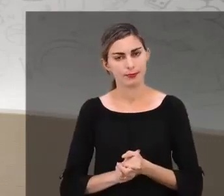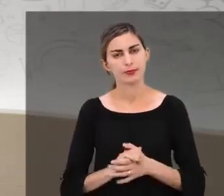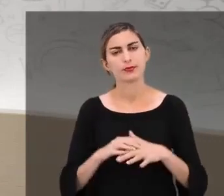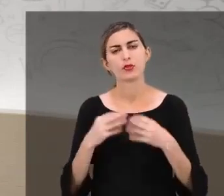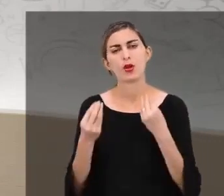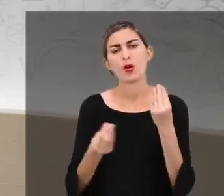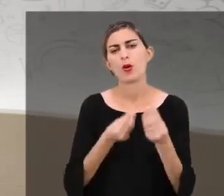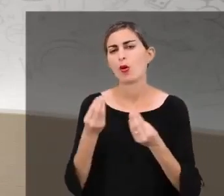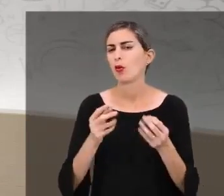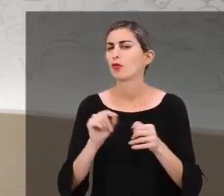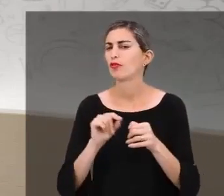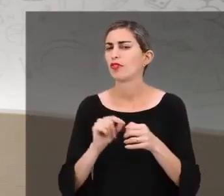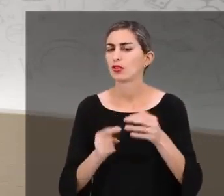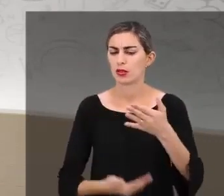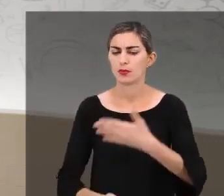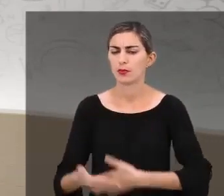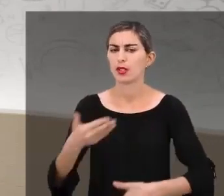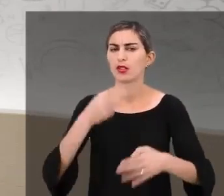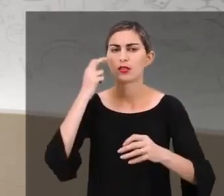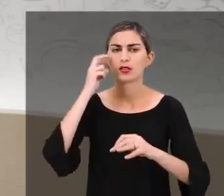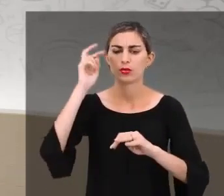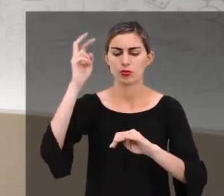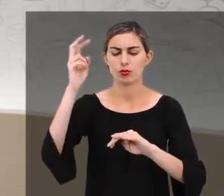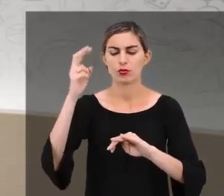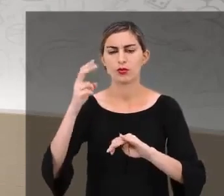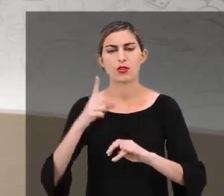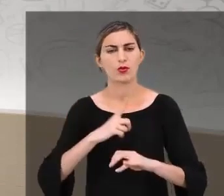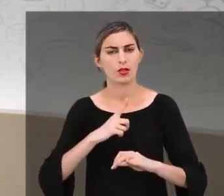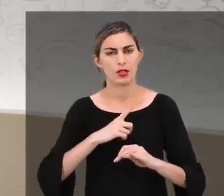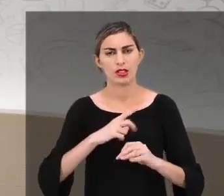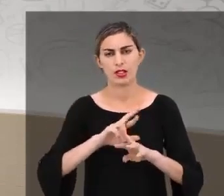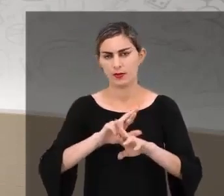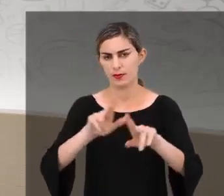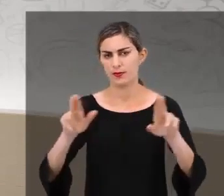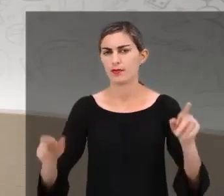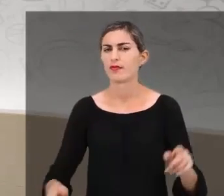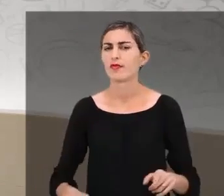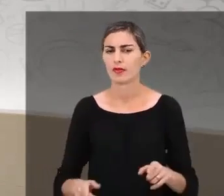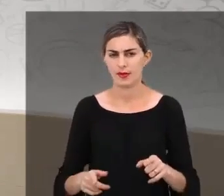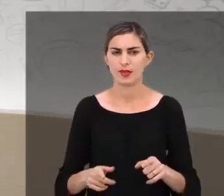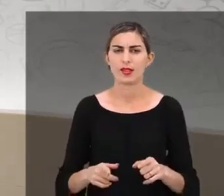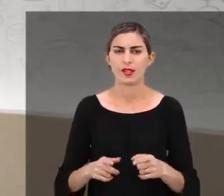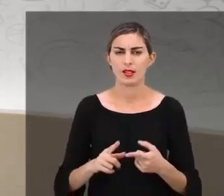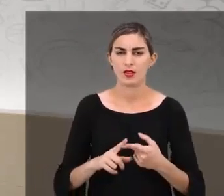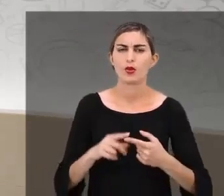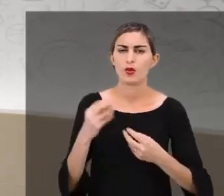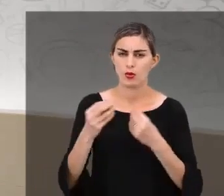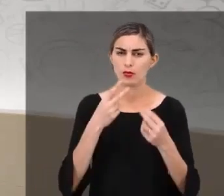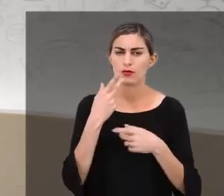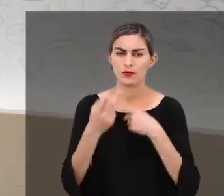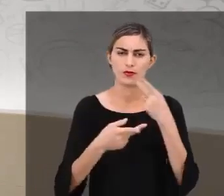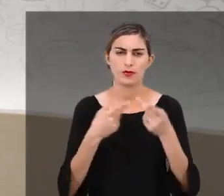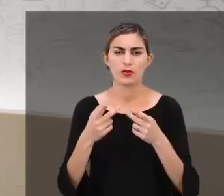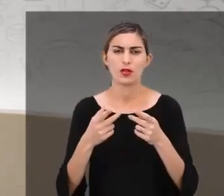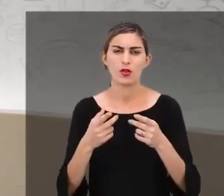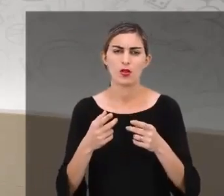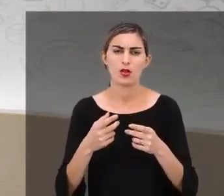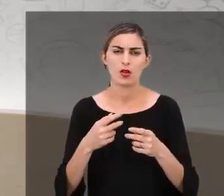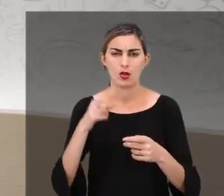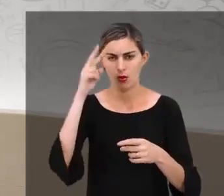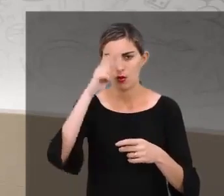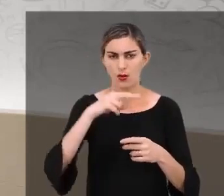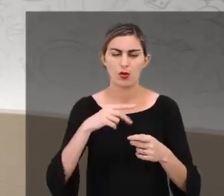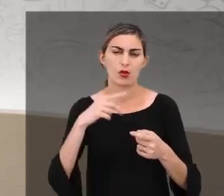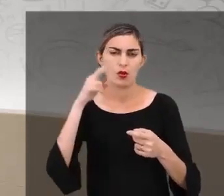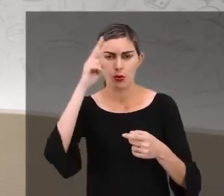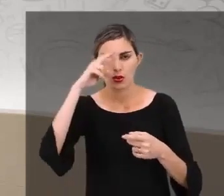E como é que fazemos mediação cultural? Existem várias formas e vários cenários, como já foi falado. A hora do conto, a